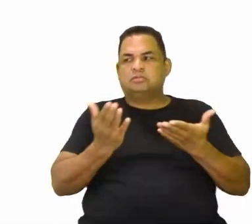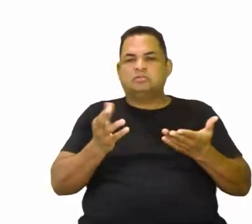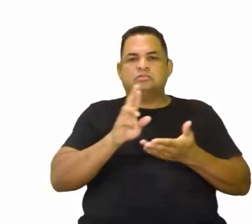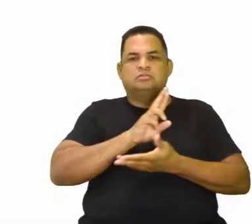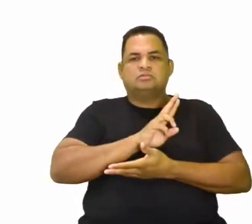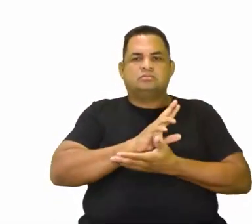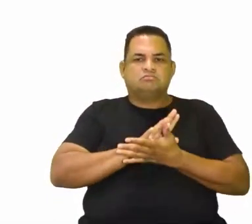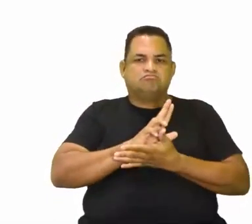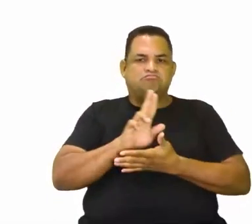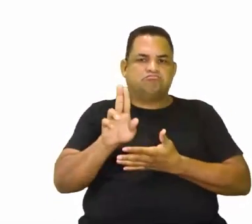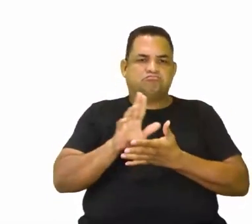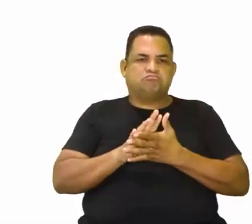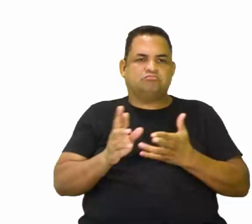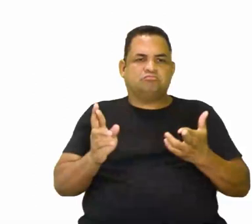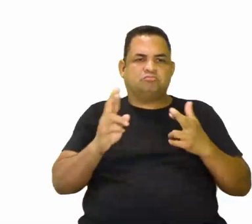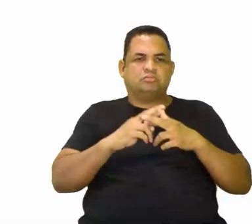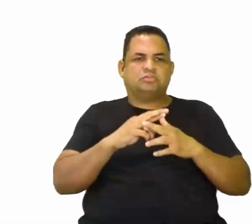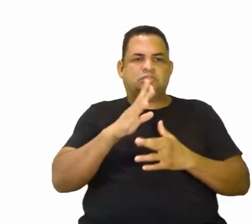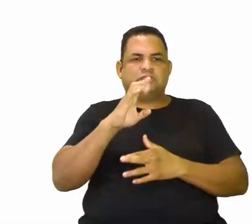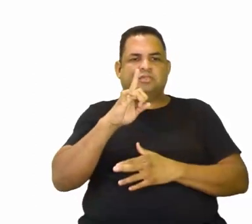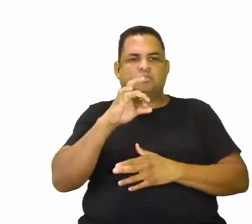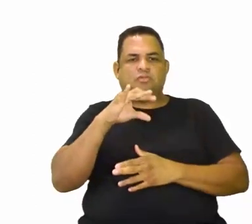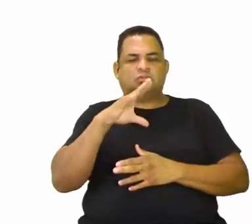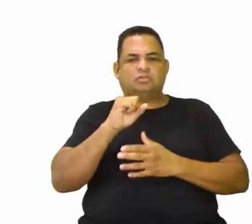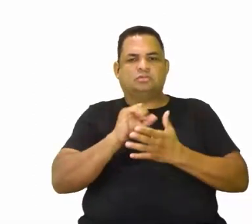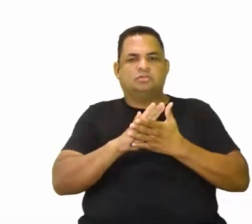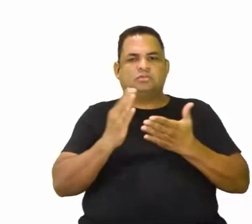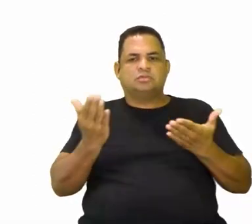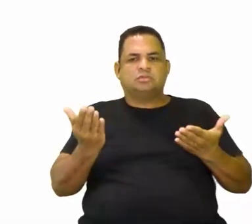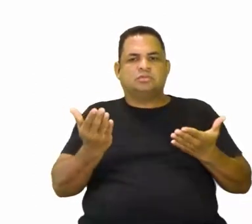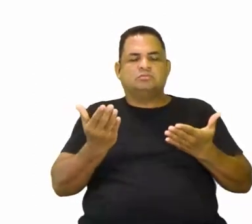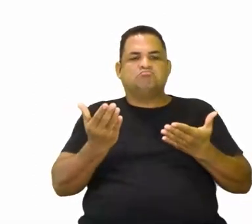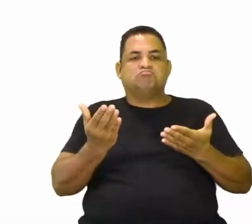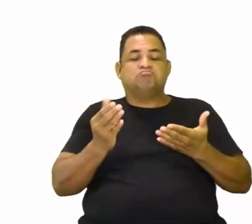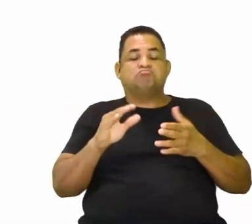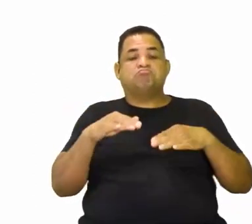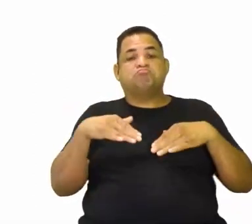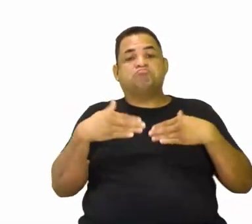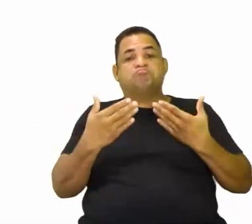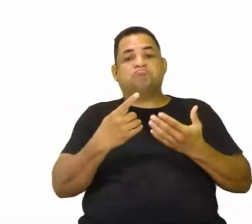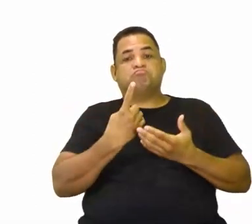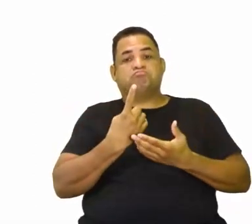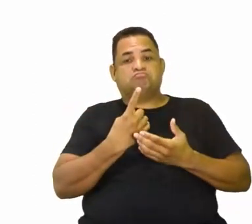também chamadas de reações de decomposição, aquelas em que